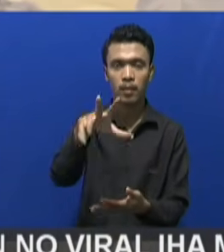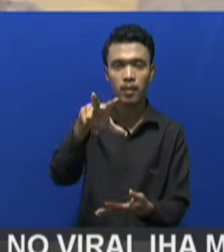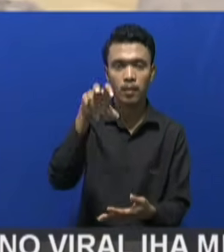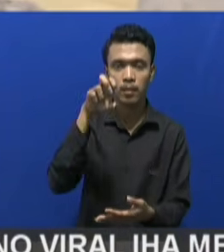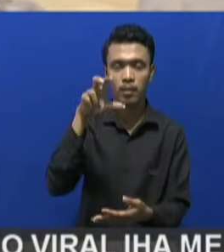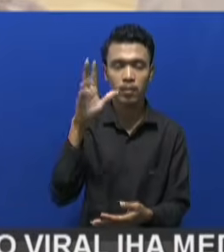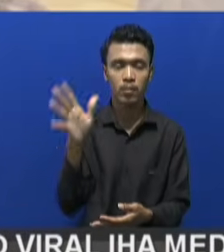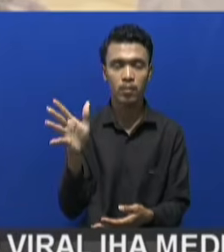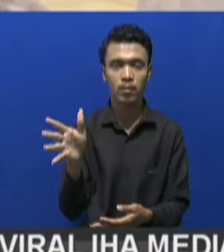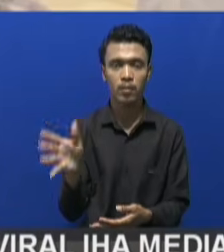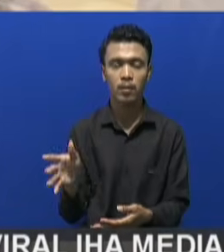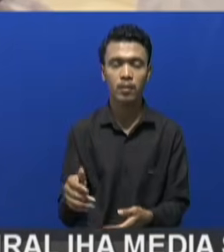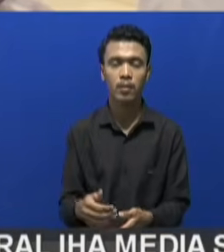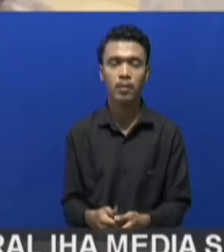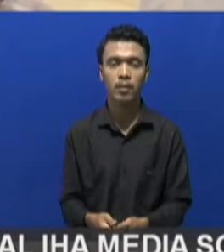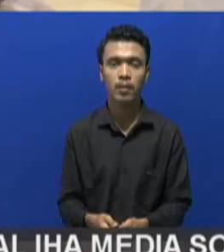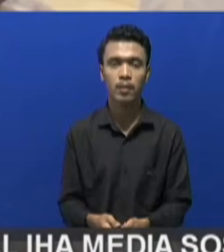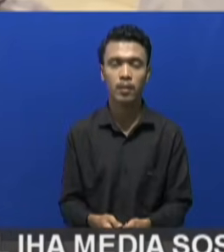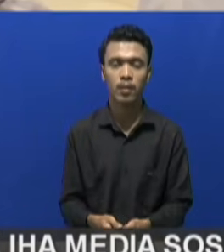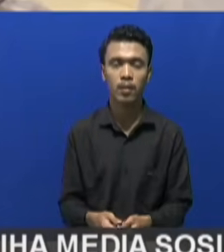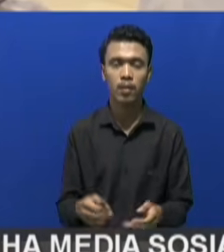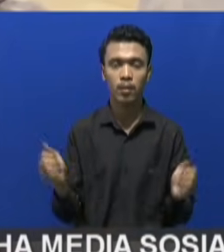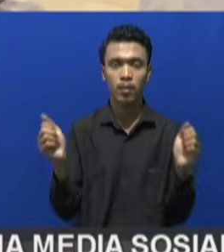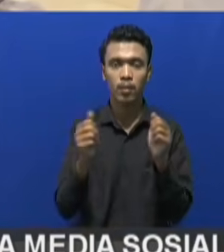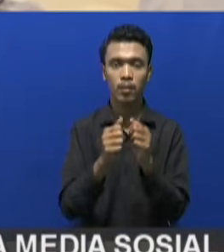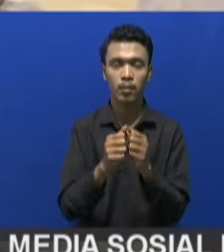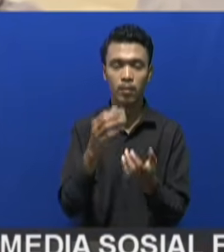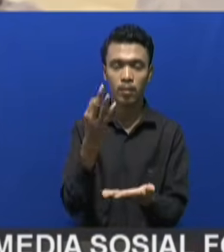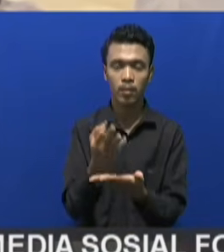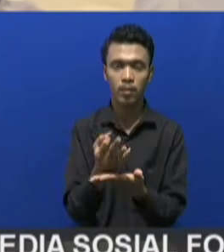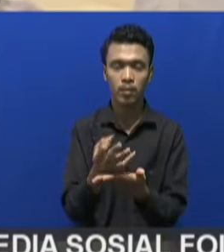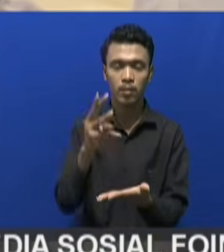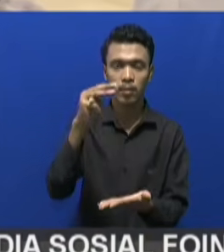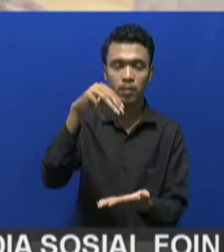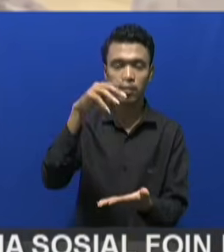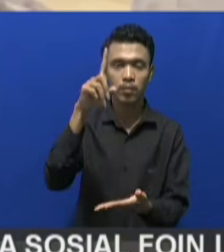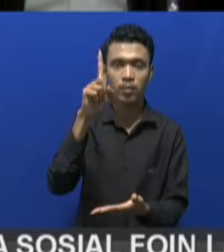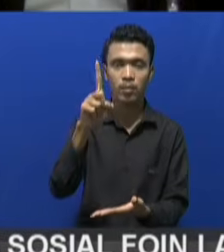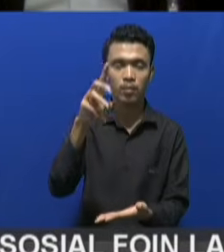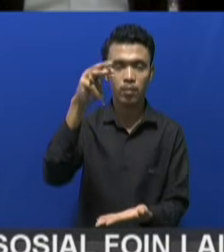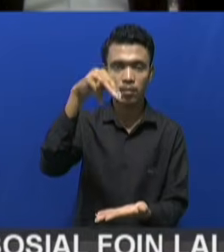7.350 pessoas, 50 tutores. O total orçamento,